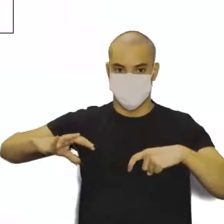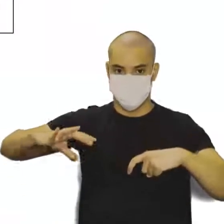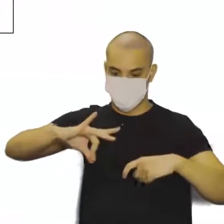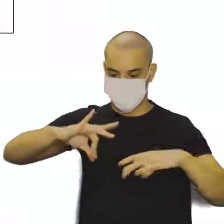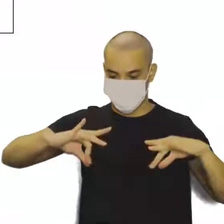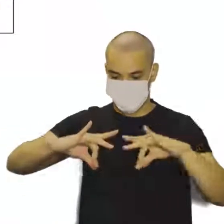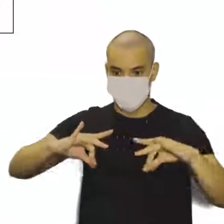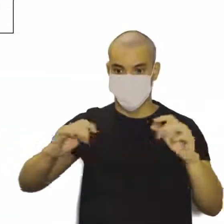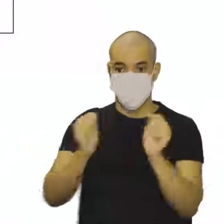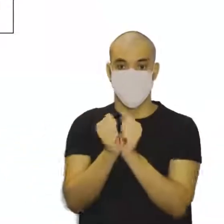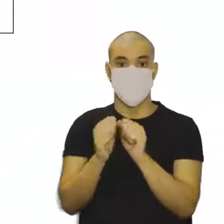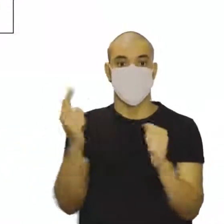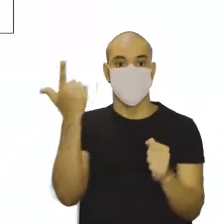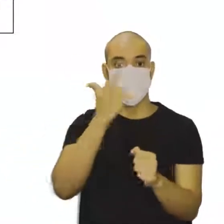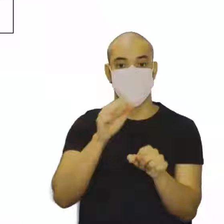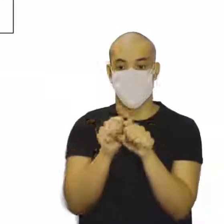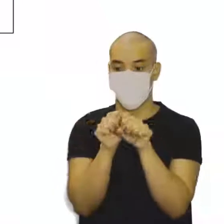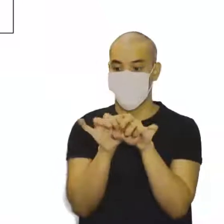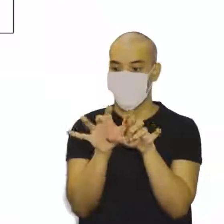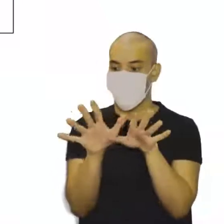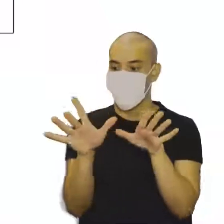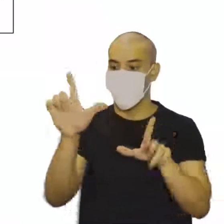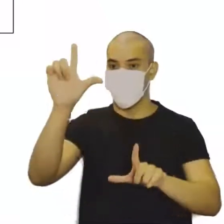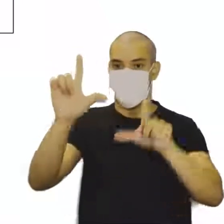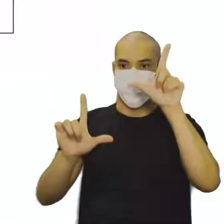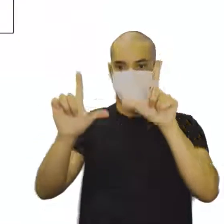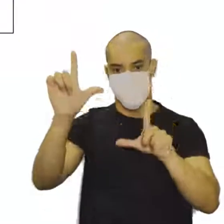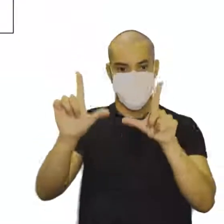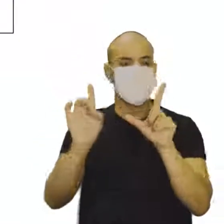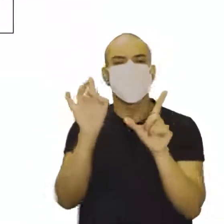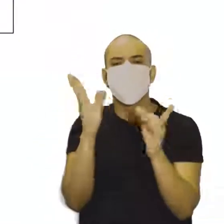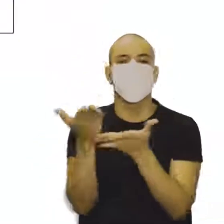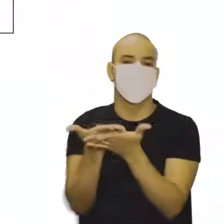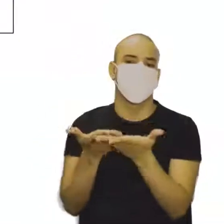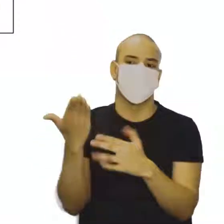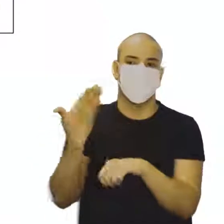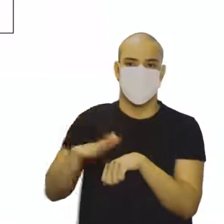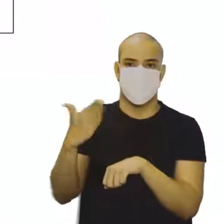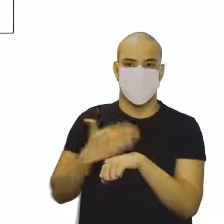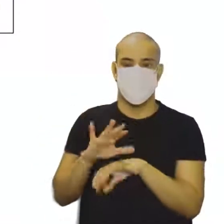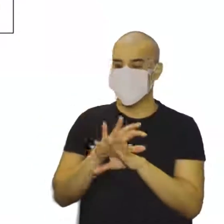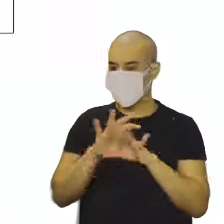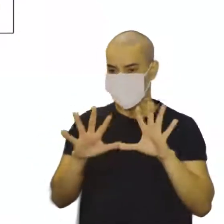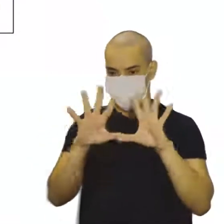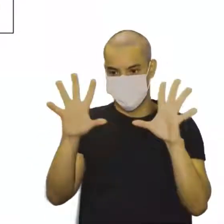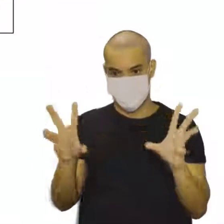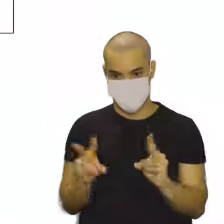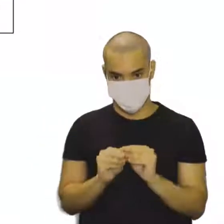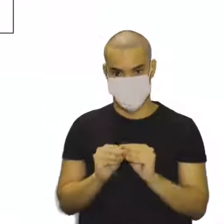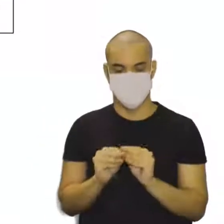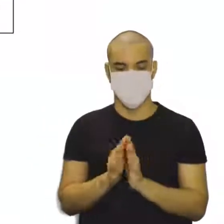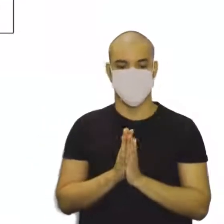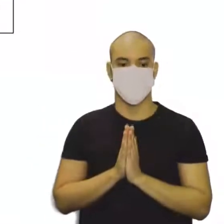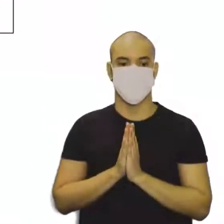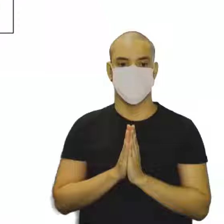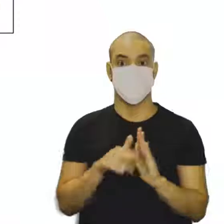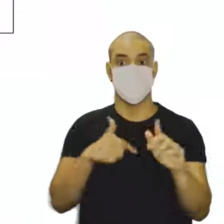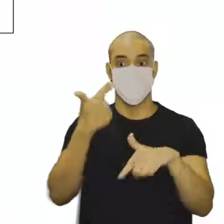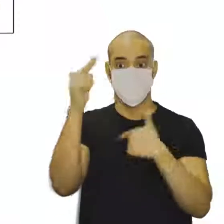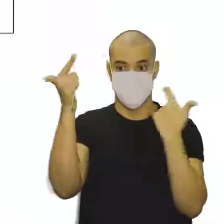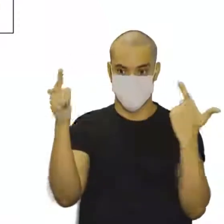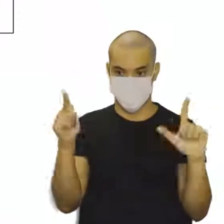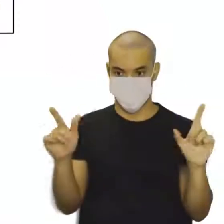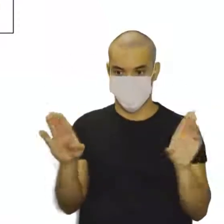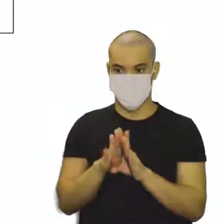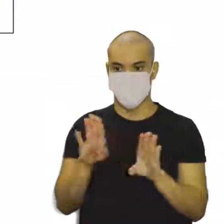da esquerda para o centro. Aqui são só, pessoal, aplicações, ok? Bom, outras